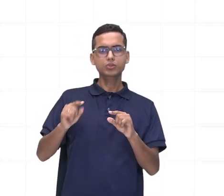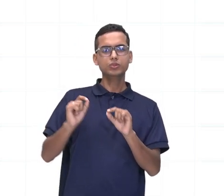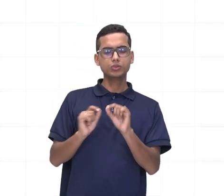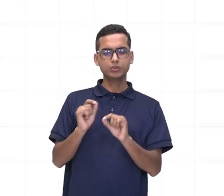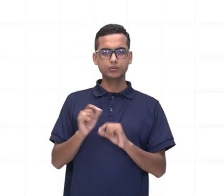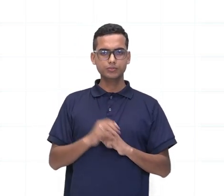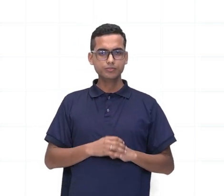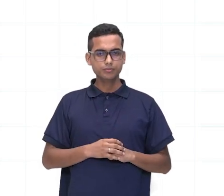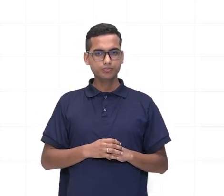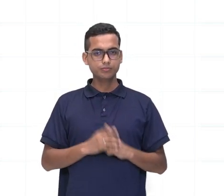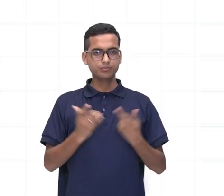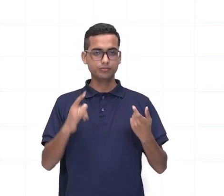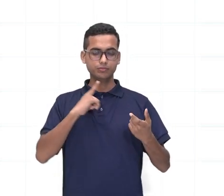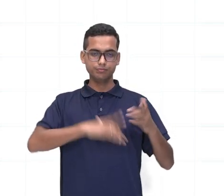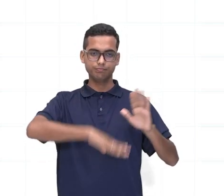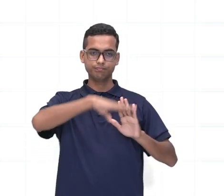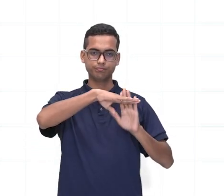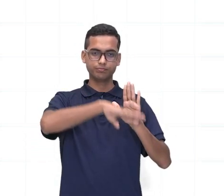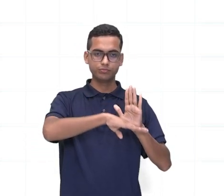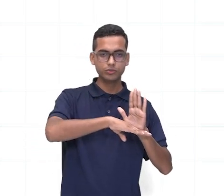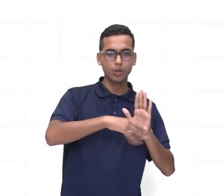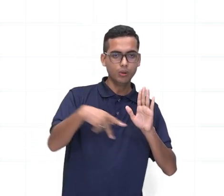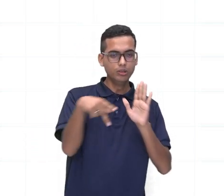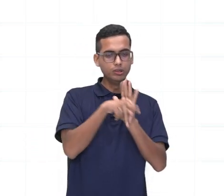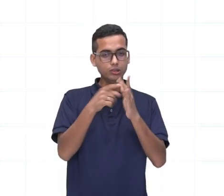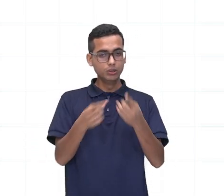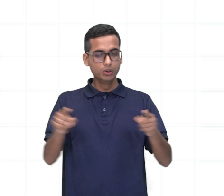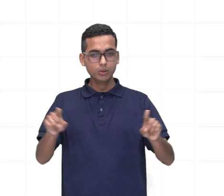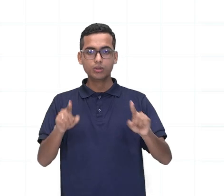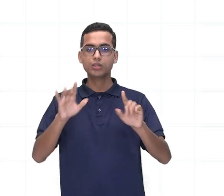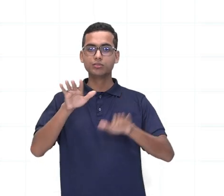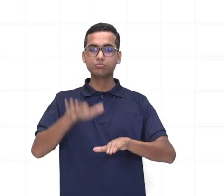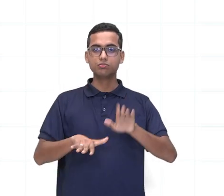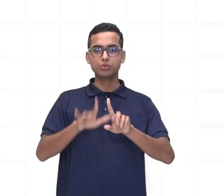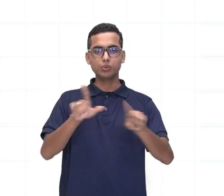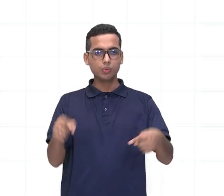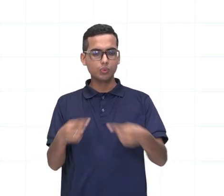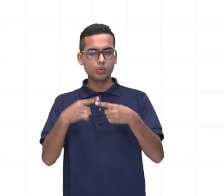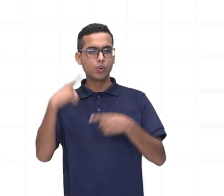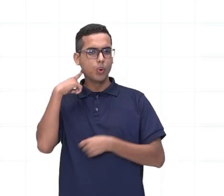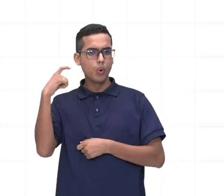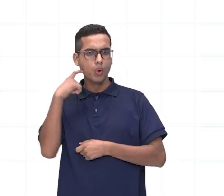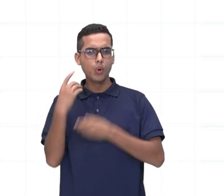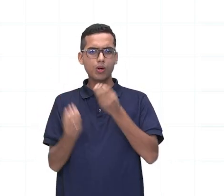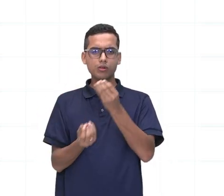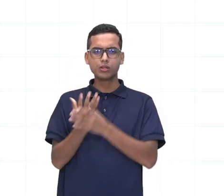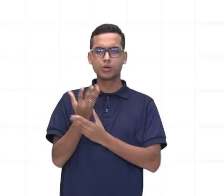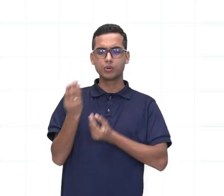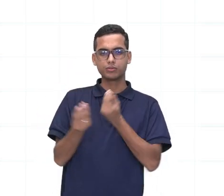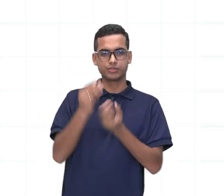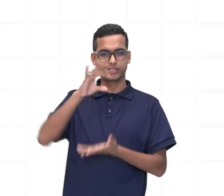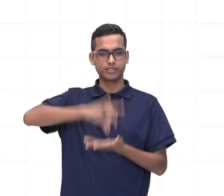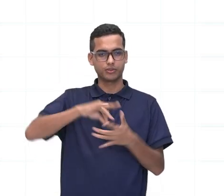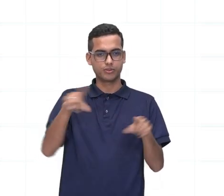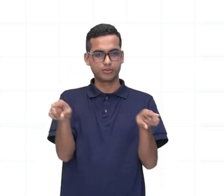podem ser classificados de acordo com o modo como eles produzem sons, ou